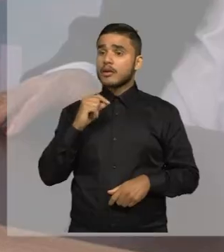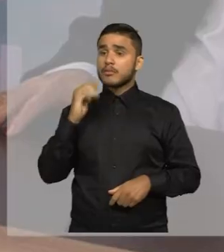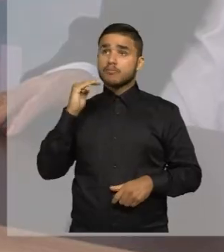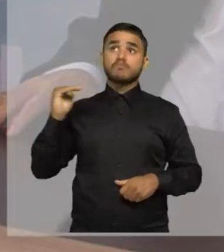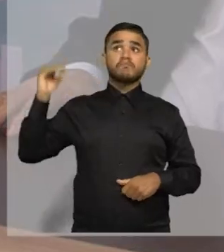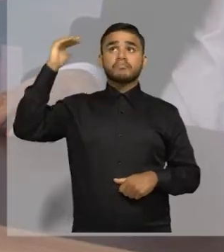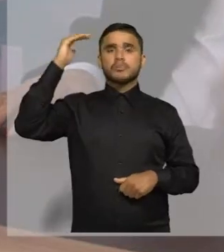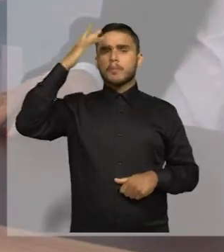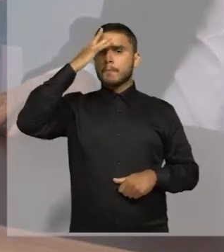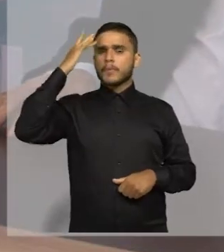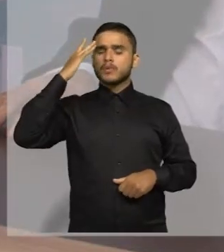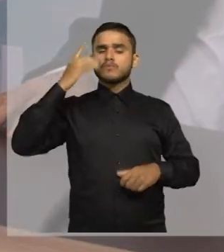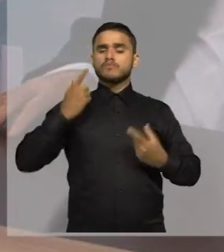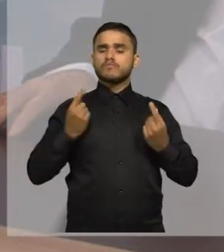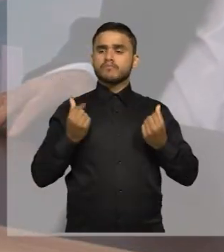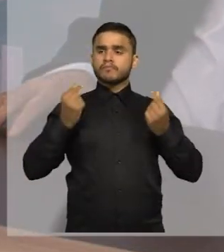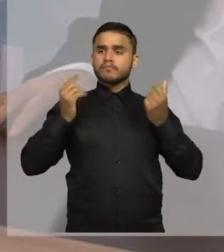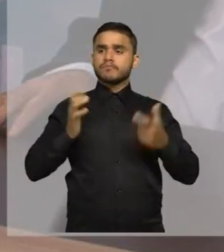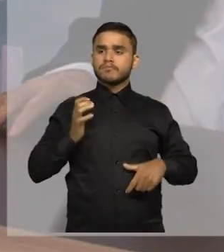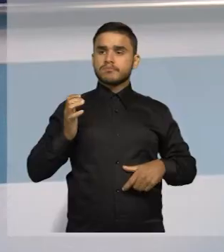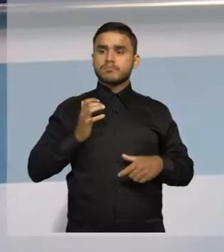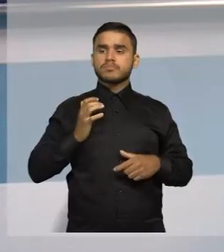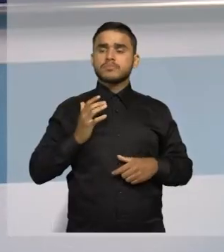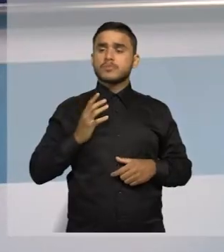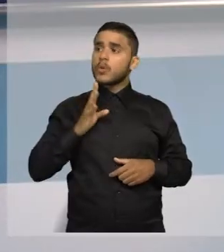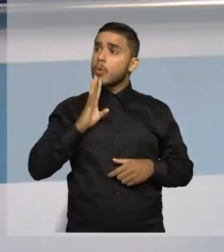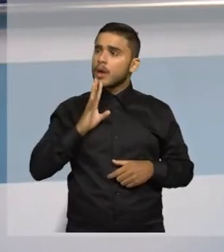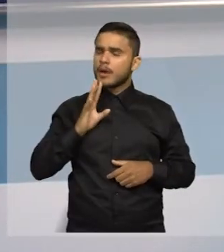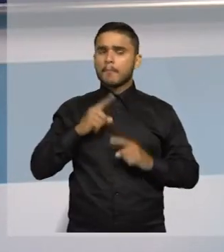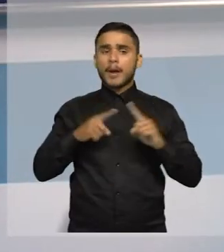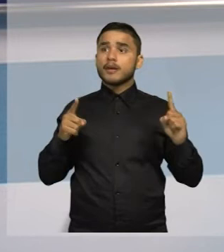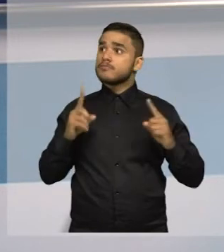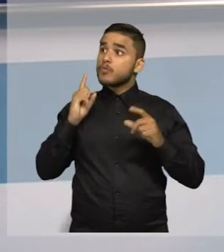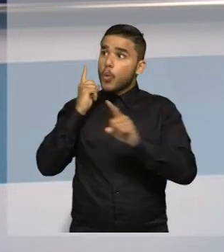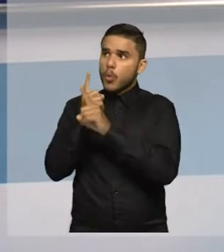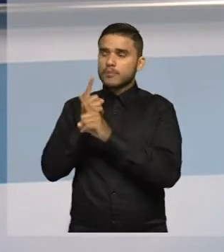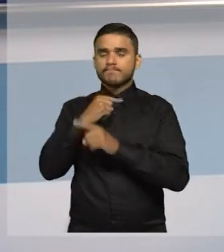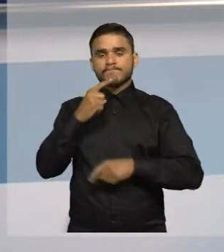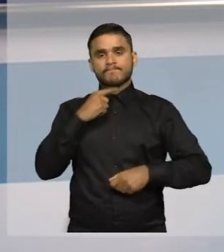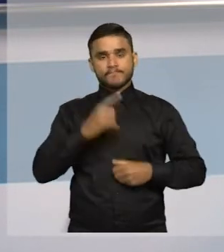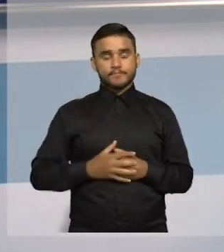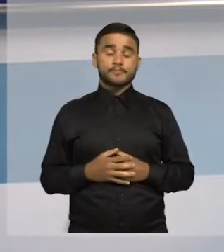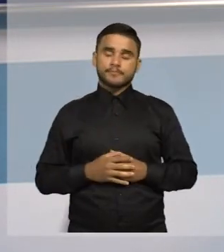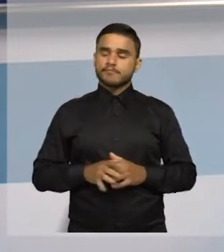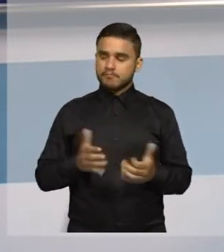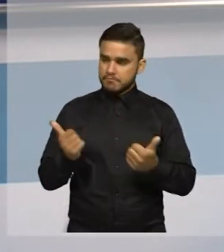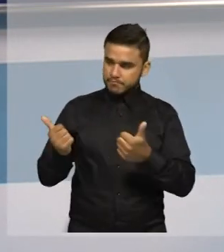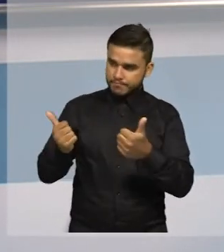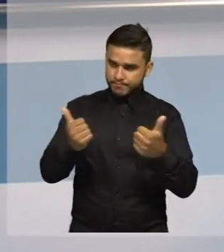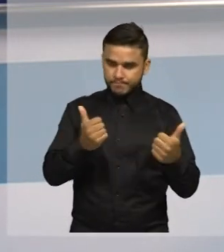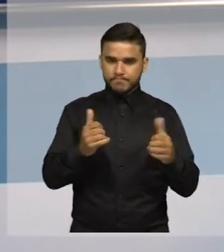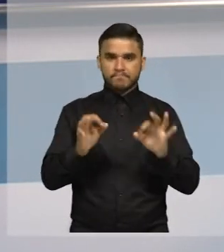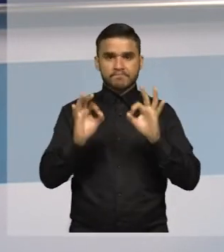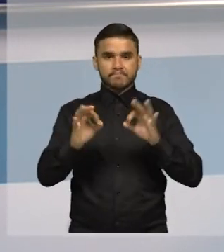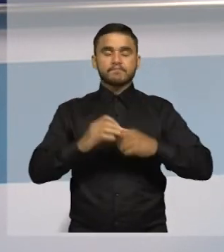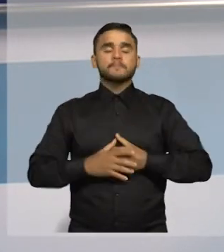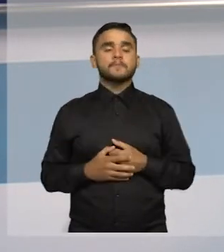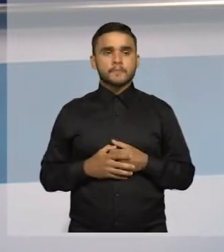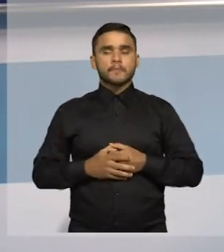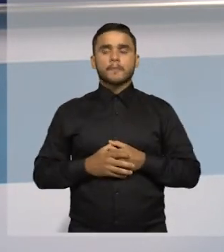cúpula. Ou até sabe, mas não sabe onde ele está. Com essas colocações, almejando, obviamente, porque